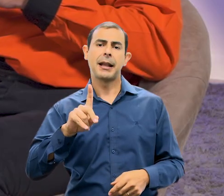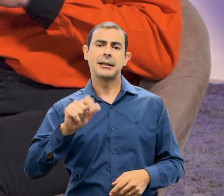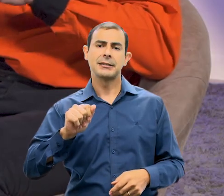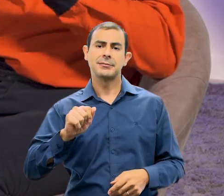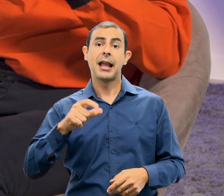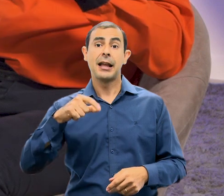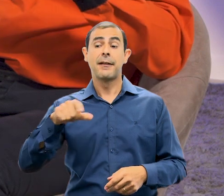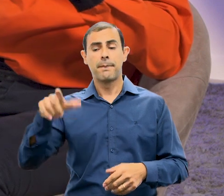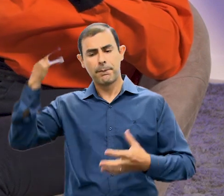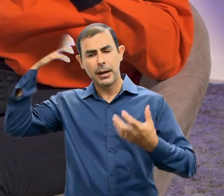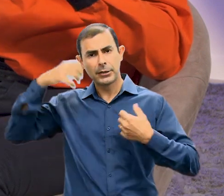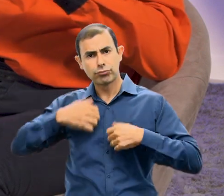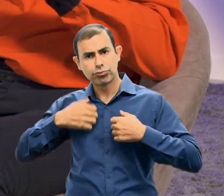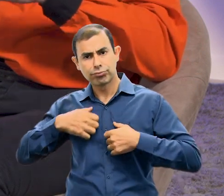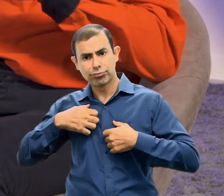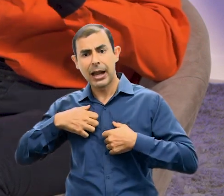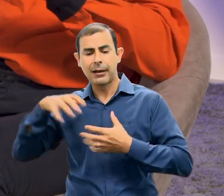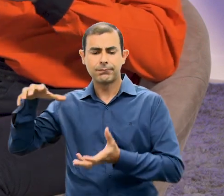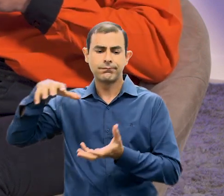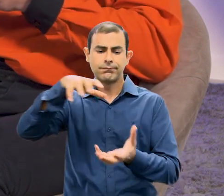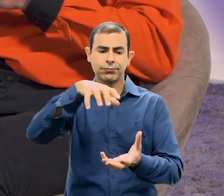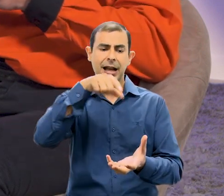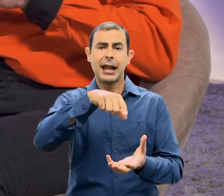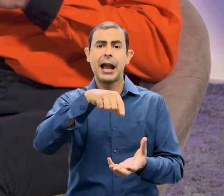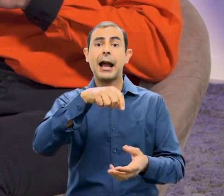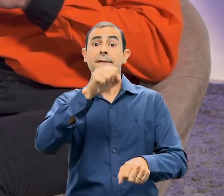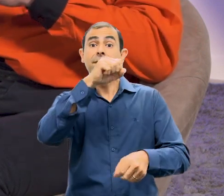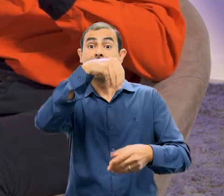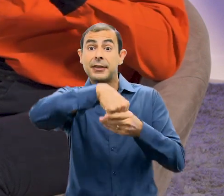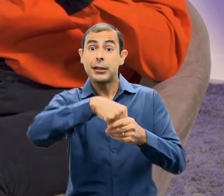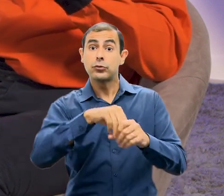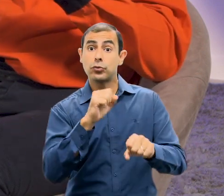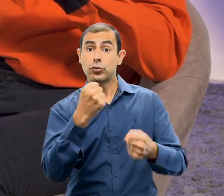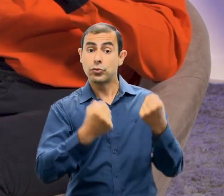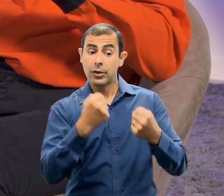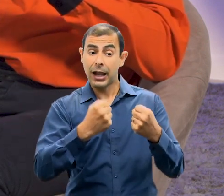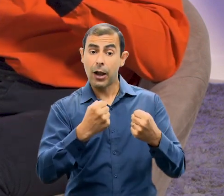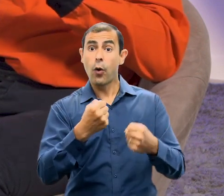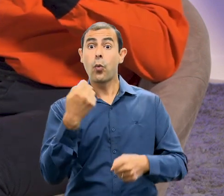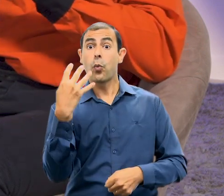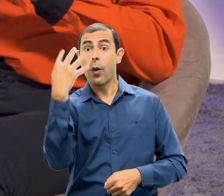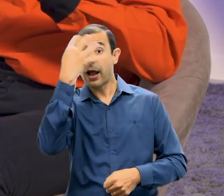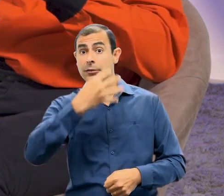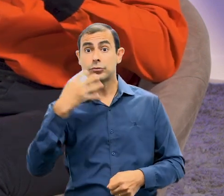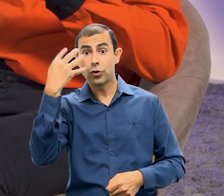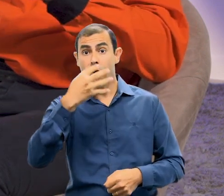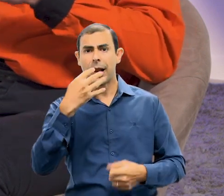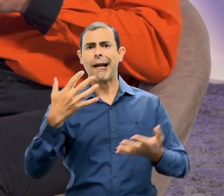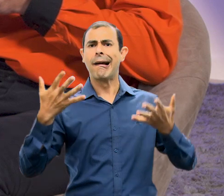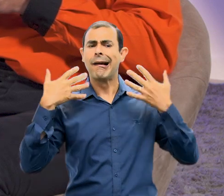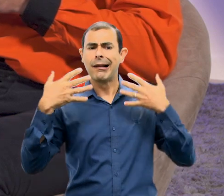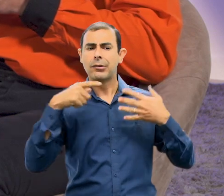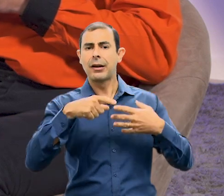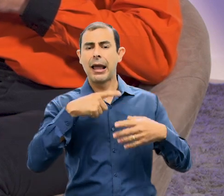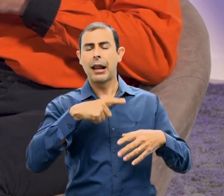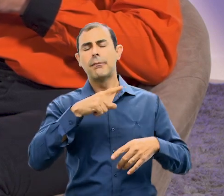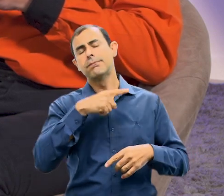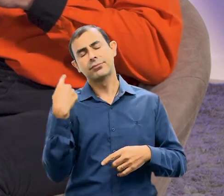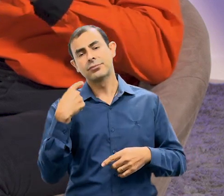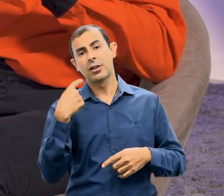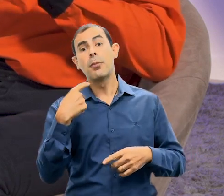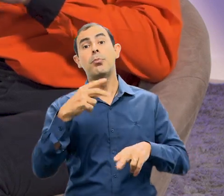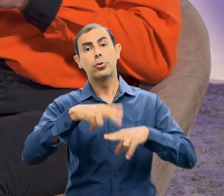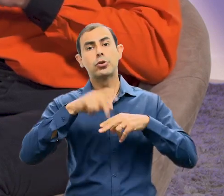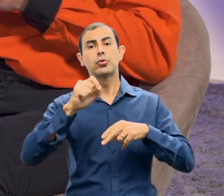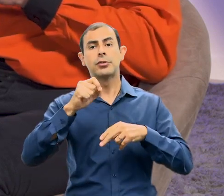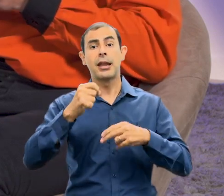ao seu tutor e o carro estava muito quente, ela morreu por uma hipertermia. Coisa simples de ser resolvida com o transporte por